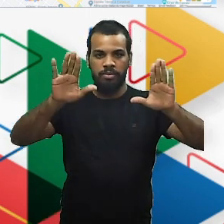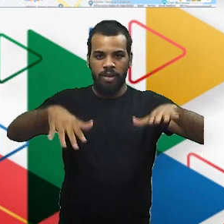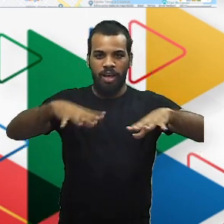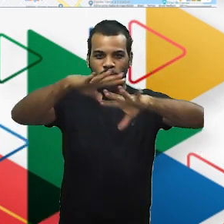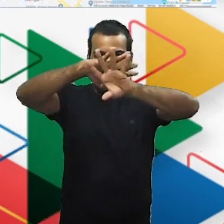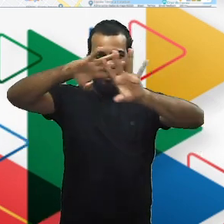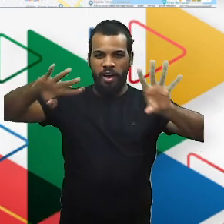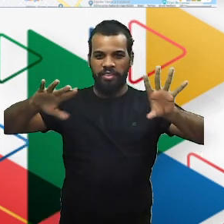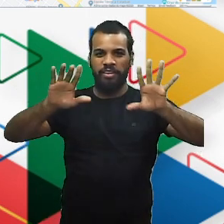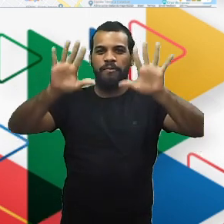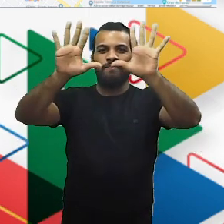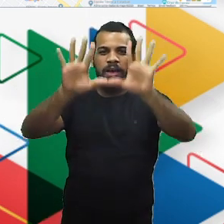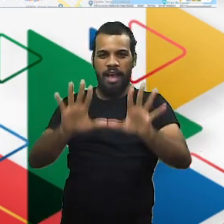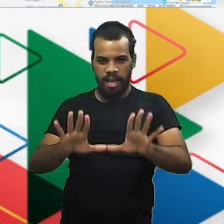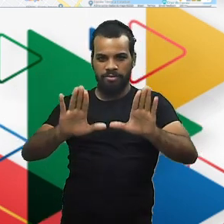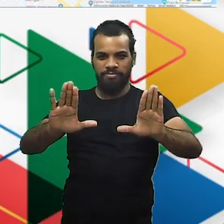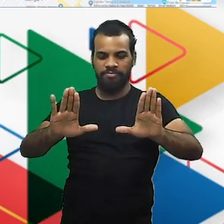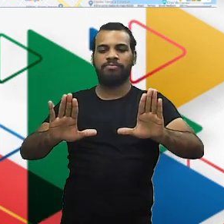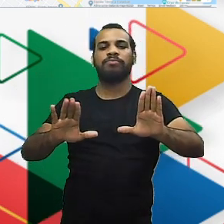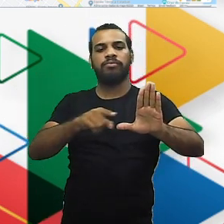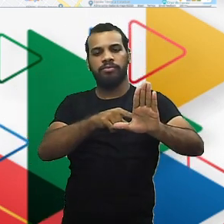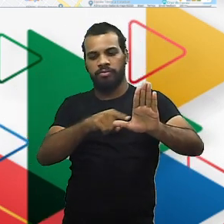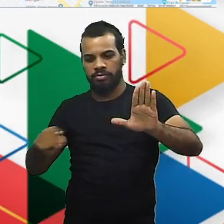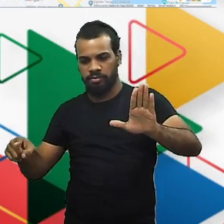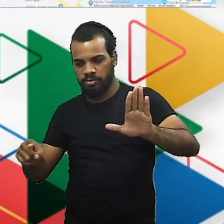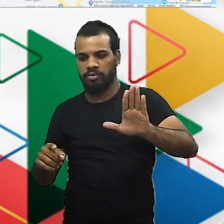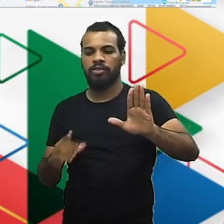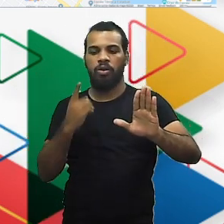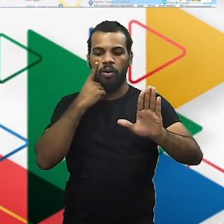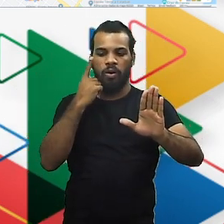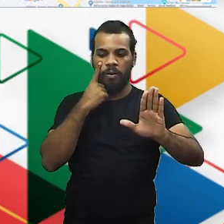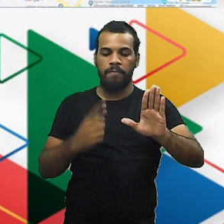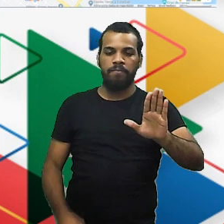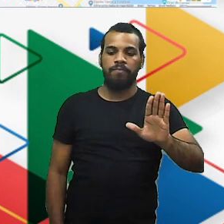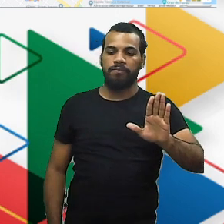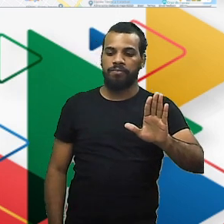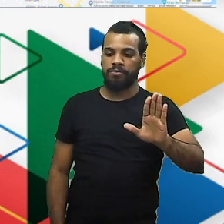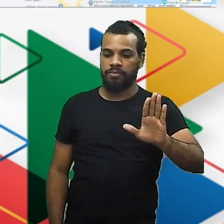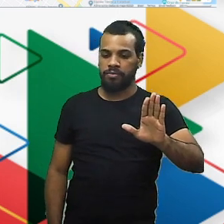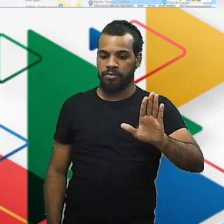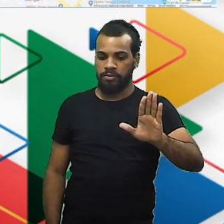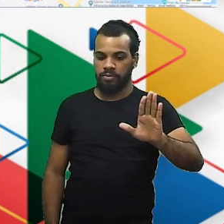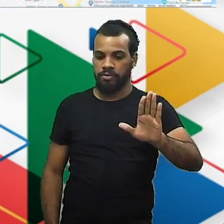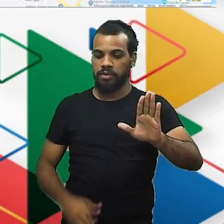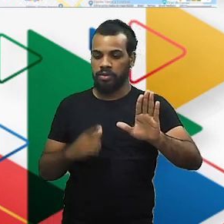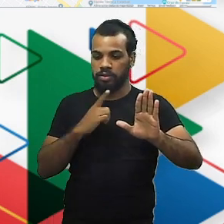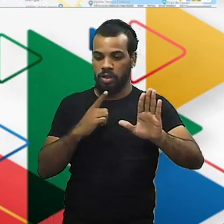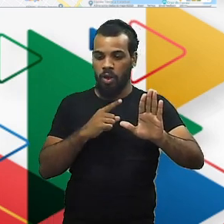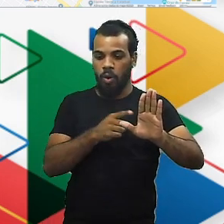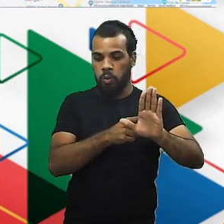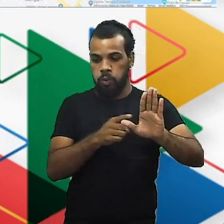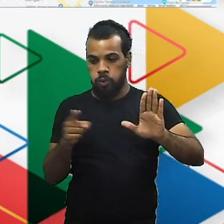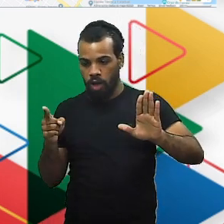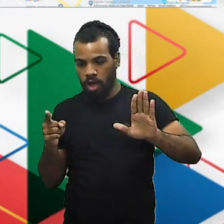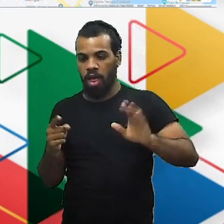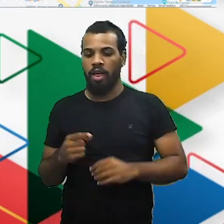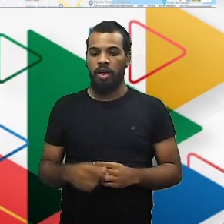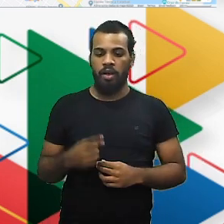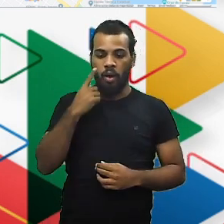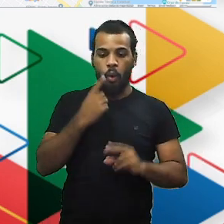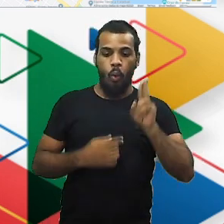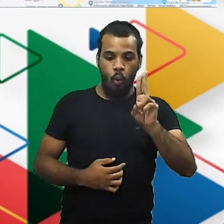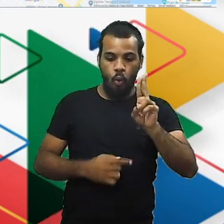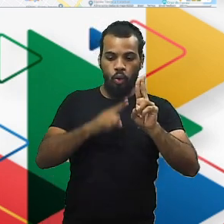cartesiana, de forma que os pontos U tem coordenada 2 e 1 e S com